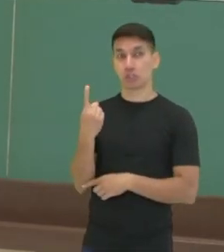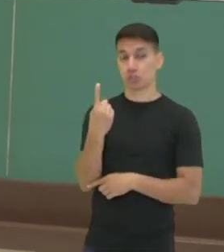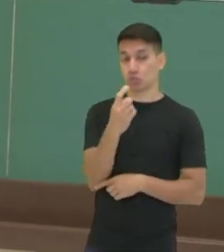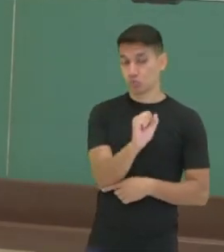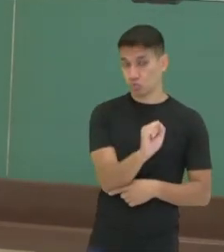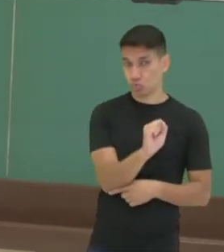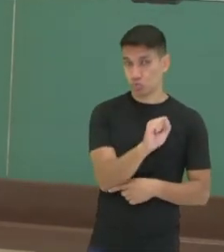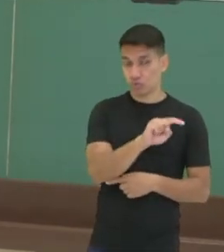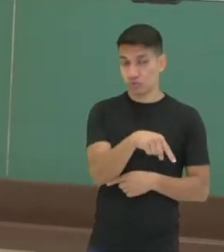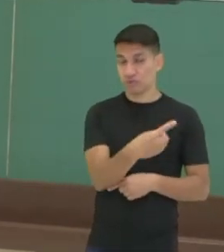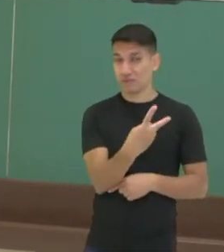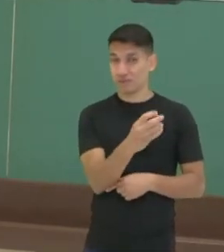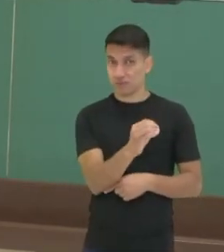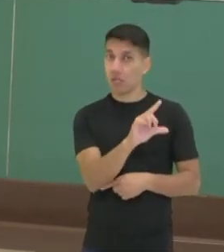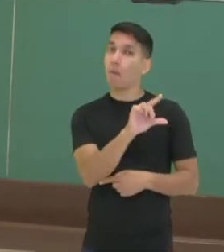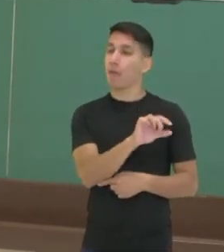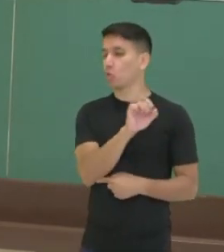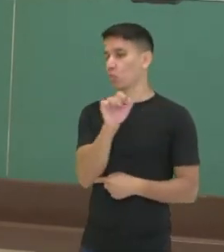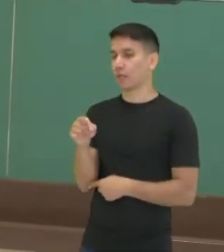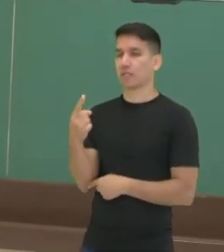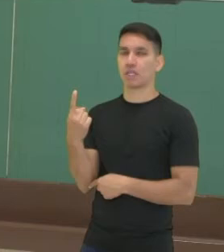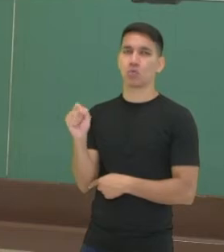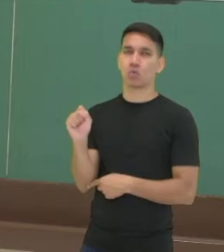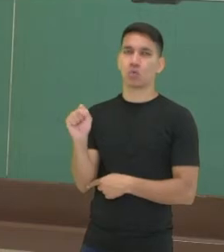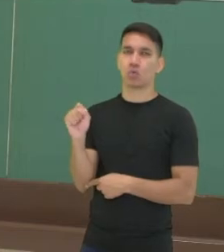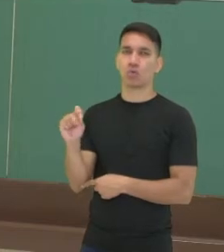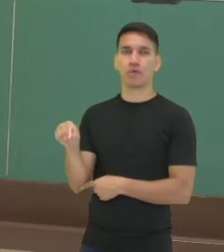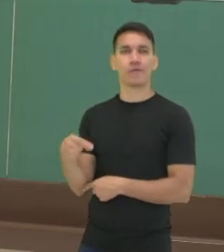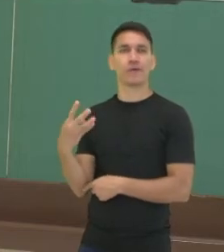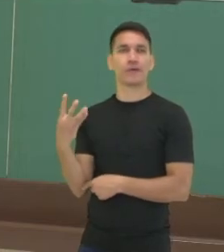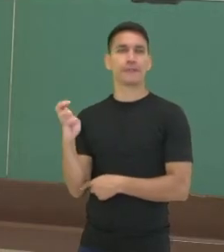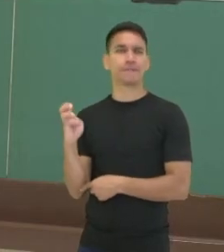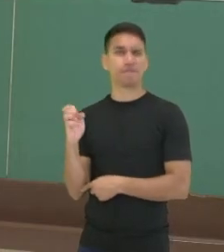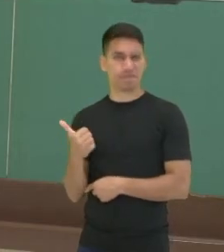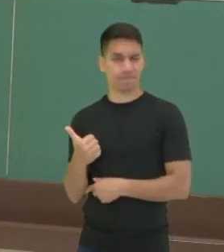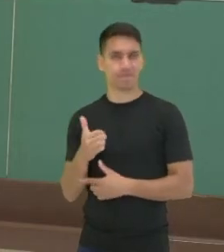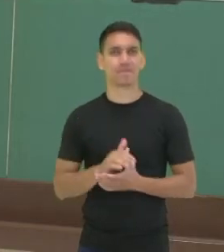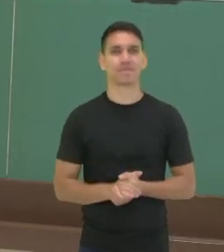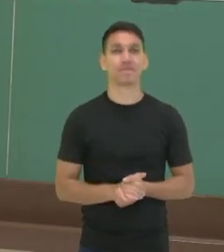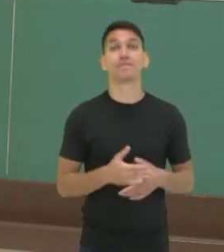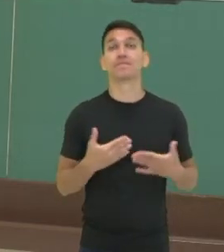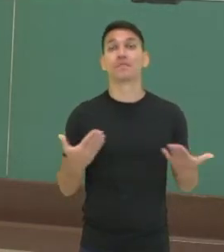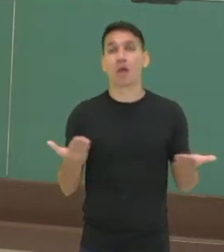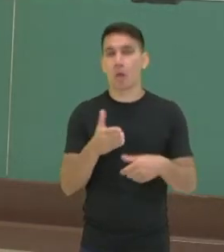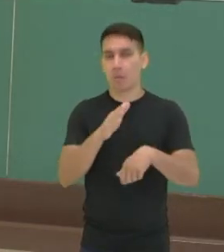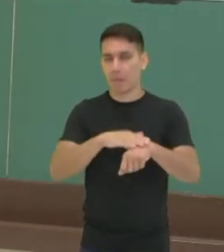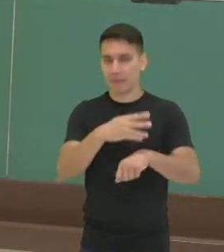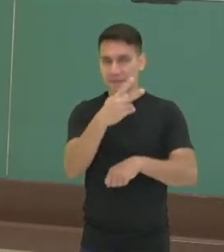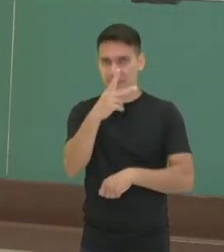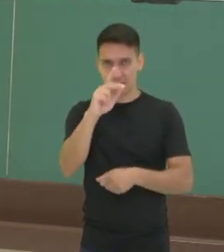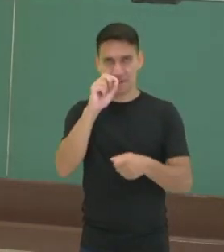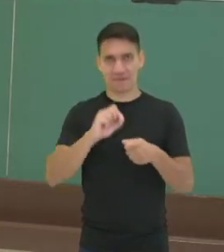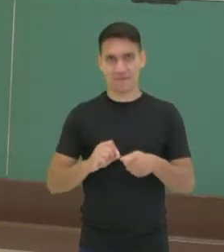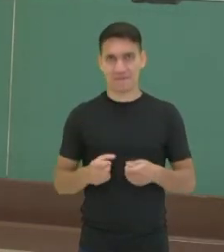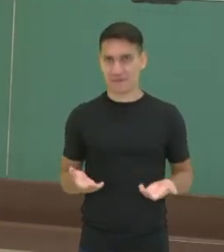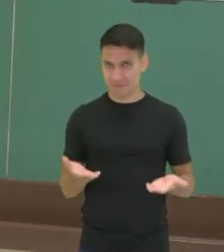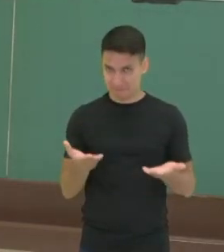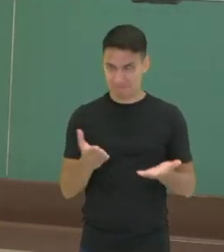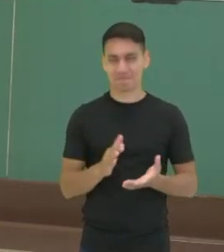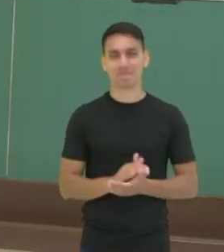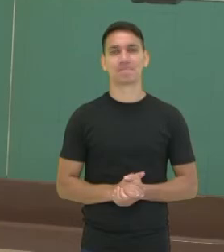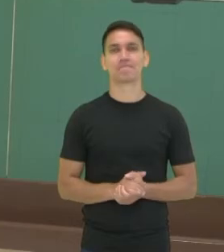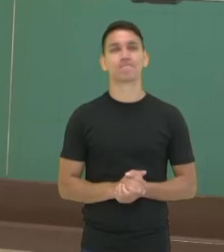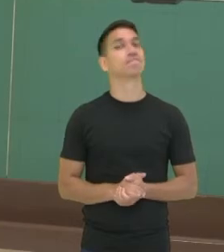que R$18,45, tá bom? Belezinha? Ah, então tá jóia. Então, agora é sua vez de resolver. Olha só, que tal,